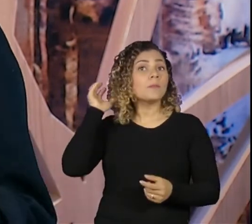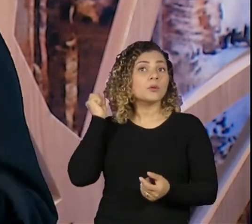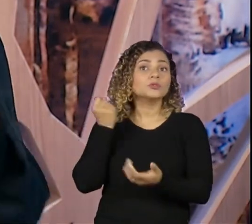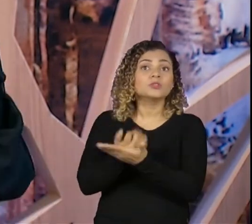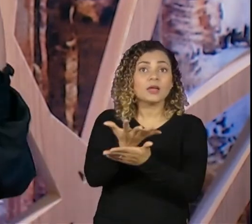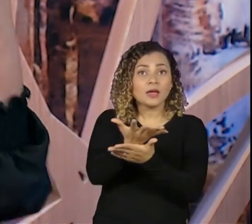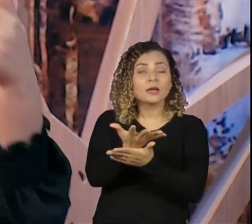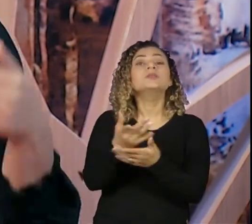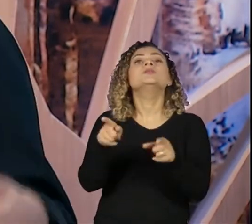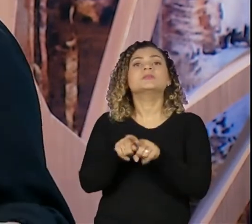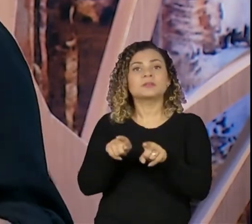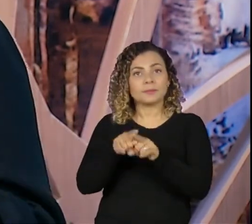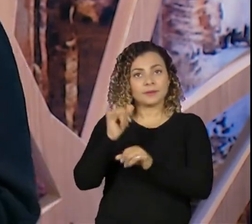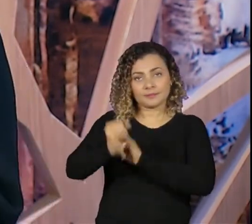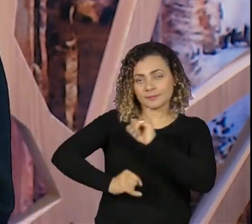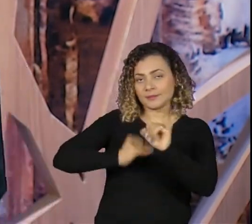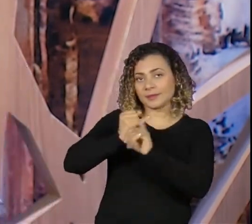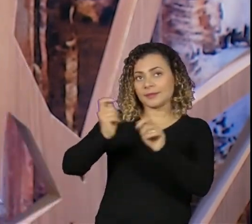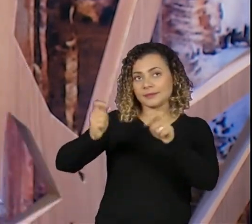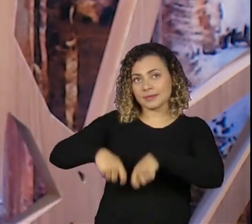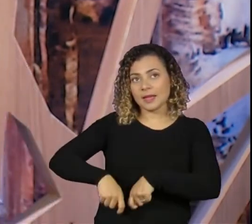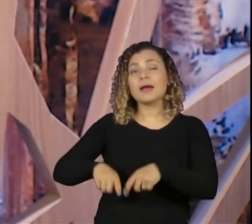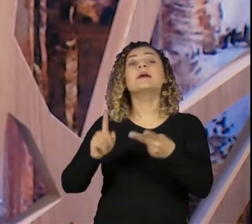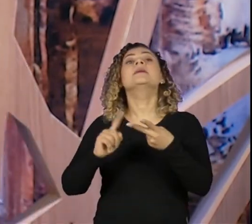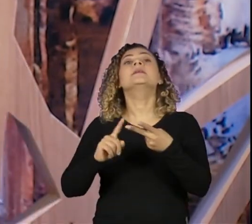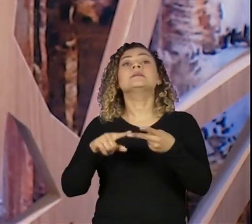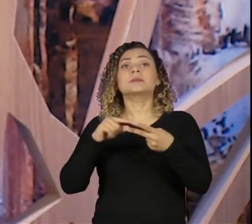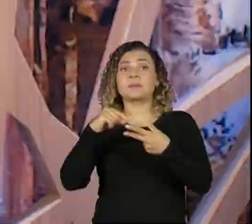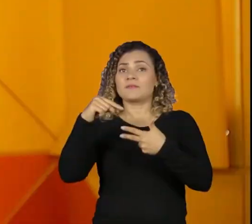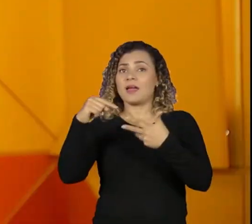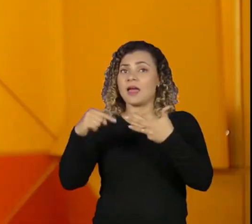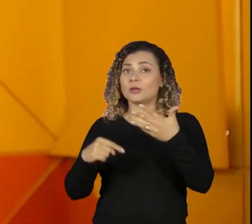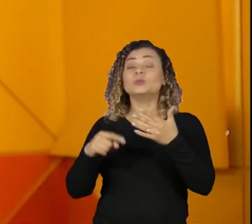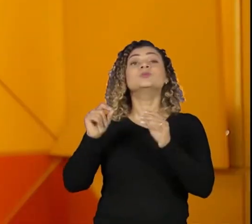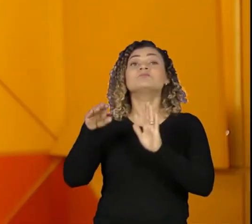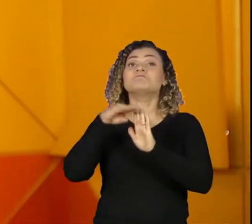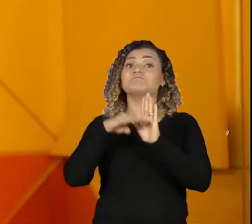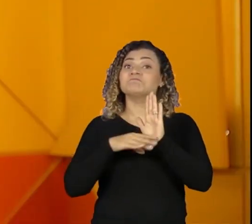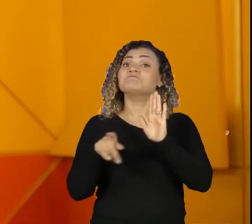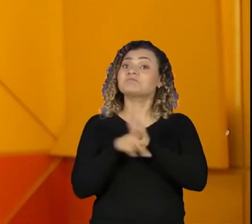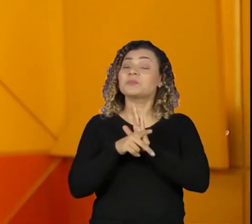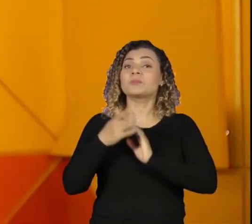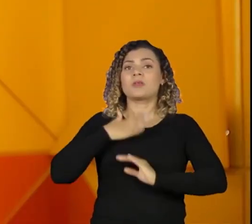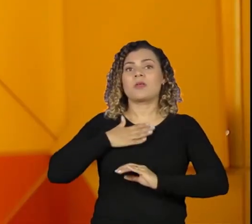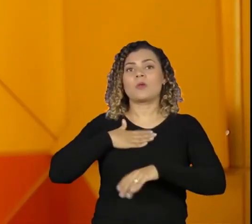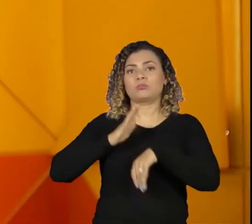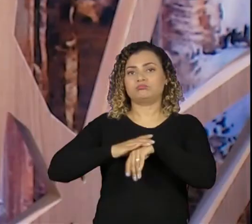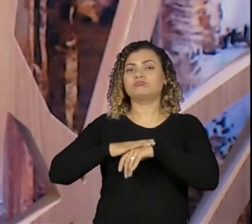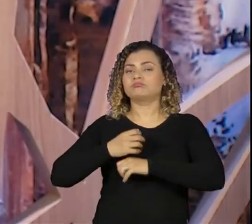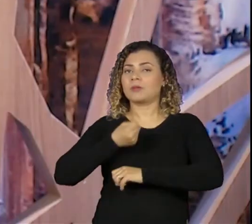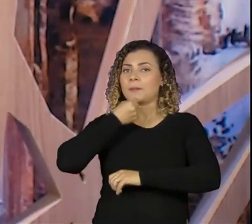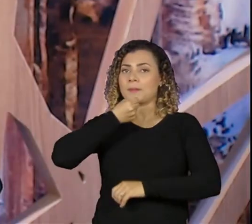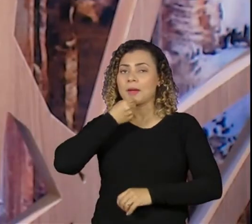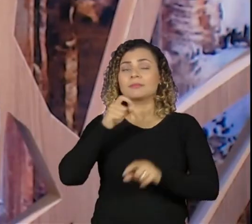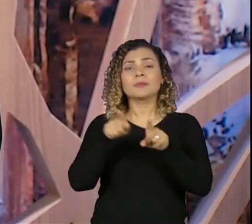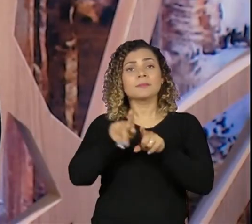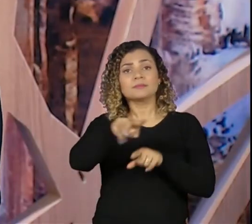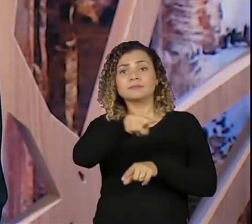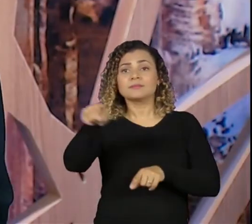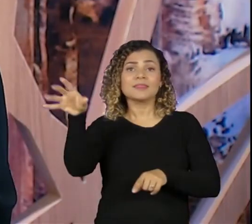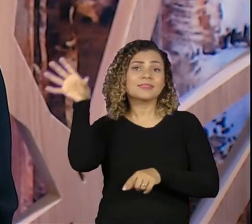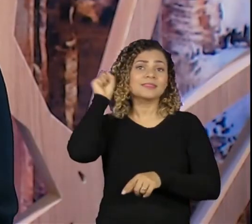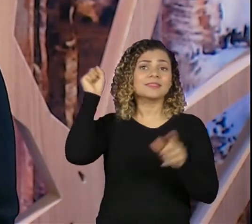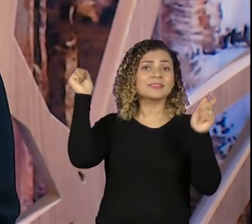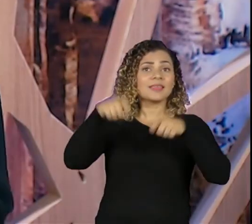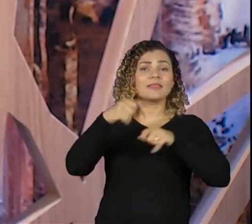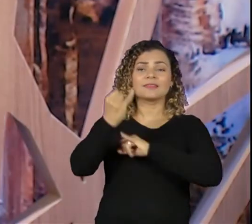gente é apaixonado, que é o rádio. E vocês conseguem me escutar na programação local da Band Dias FM. A gente sempre faz entradas. Também